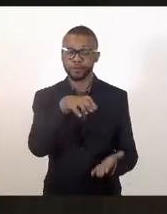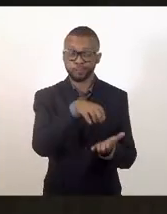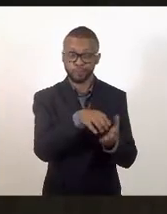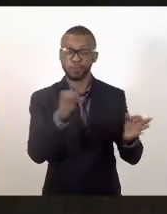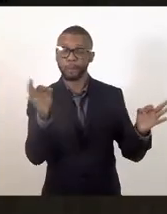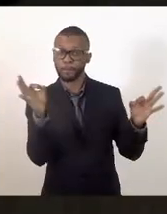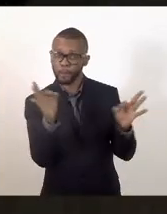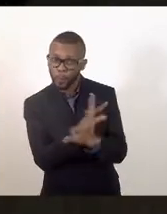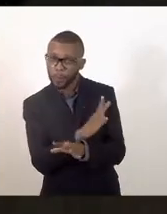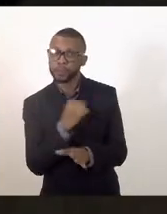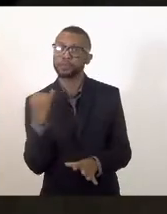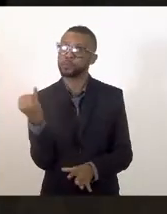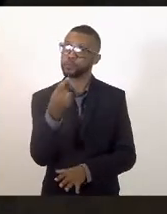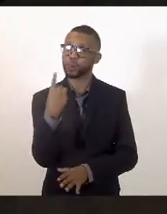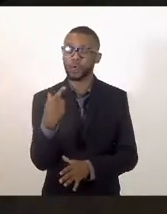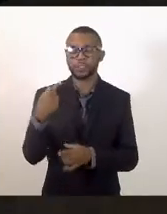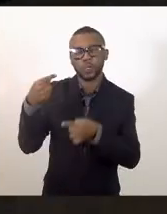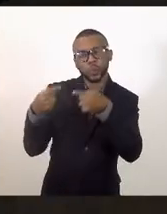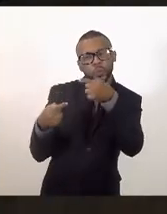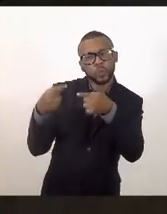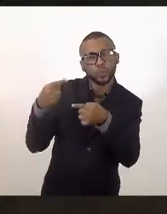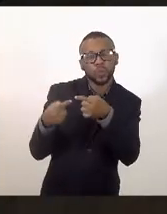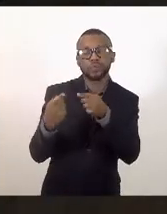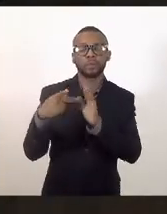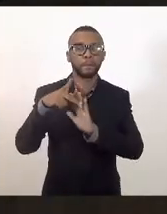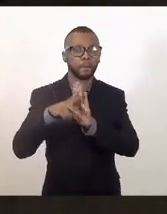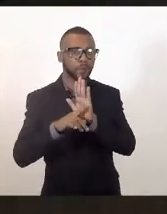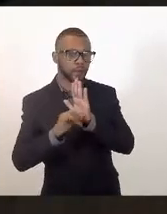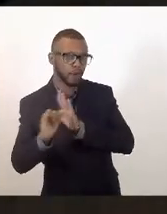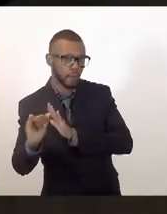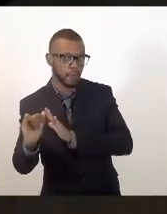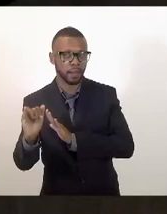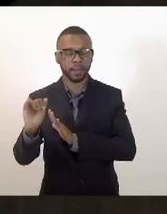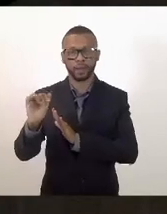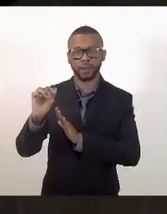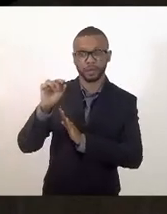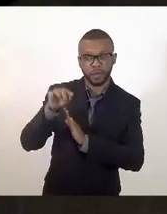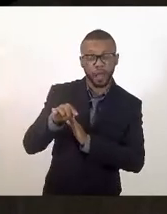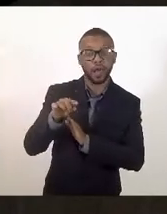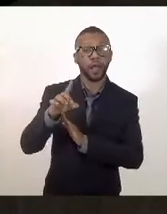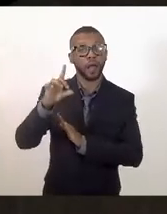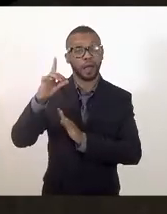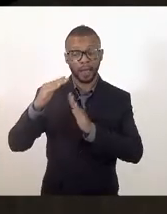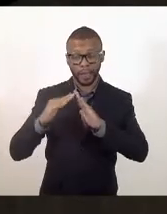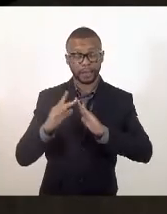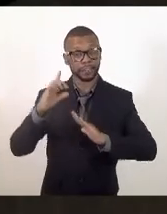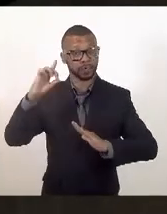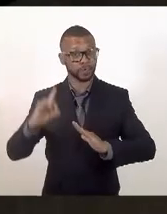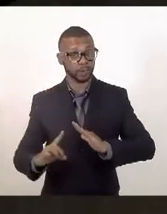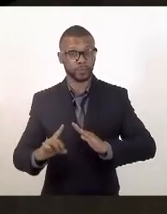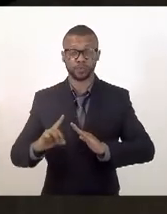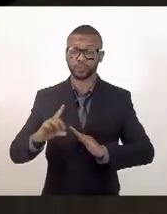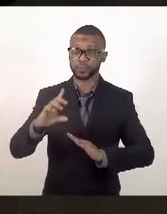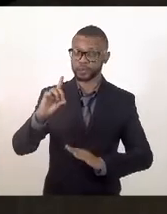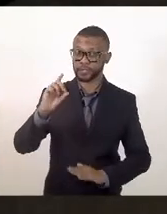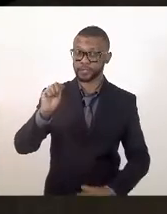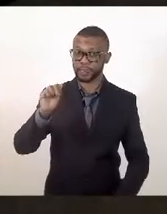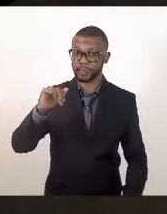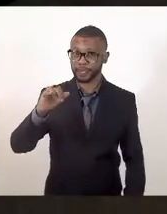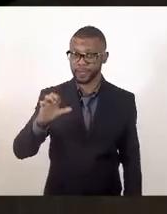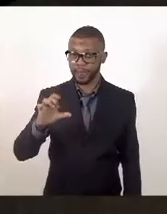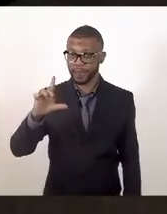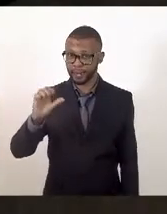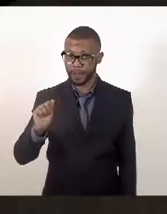a gente tramita aqui na casa um projeto de lei, que é o projeto de lei da Casa de Direito Daniela Pérez, porque tem a promessa